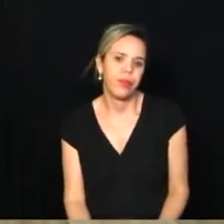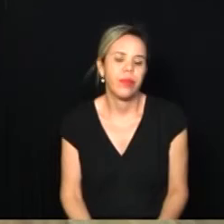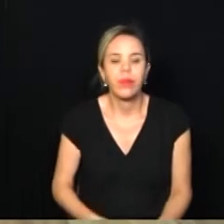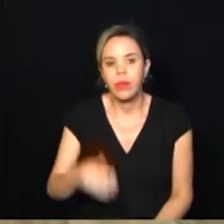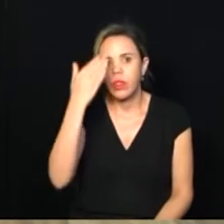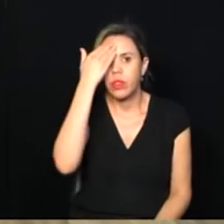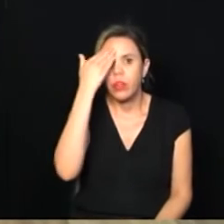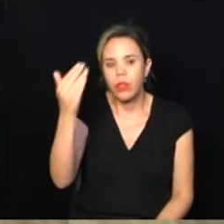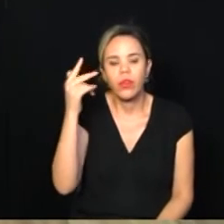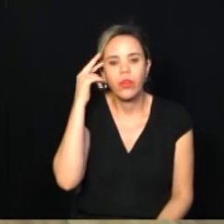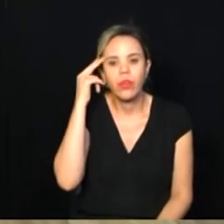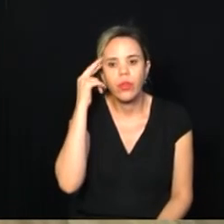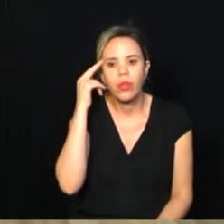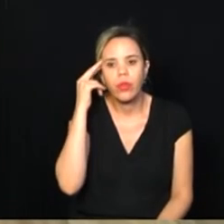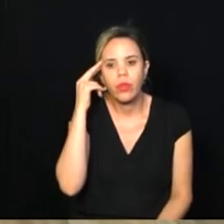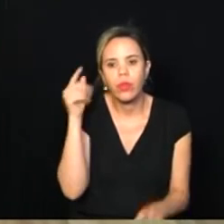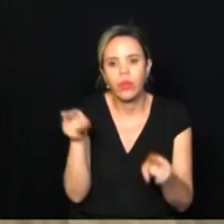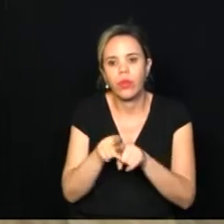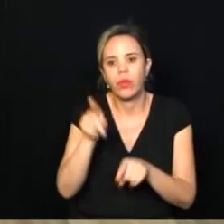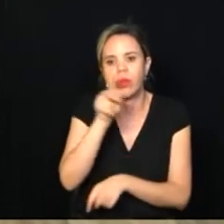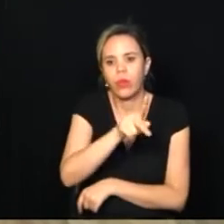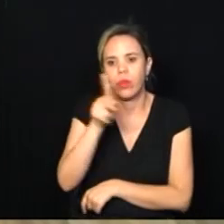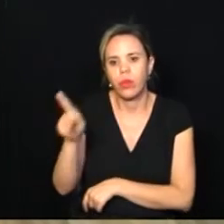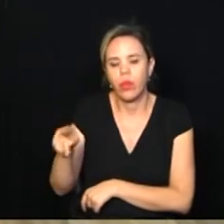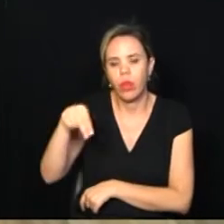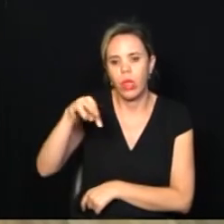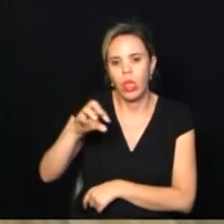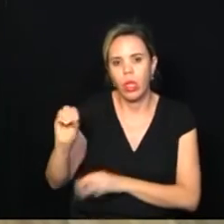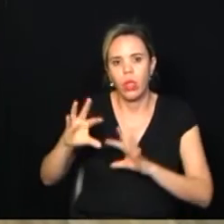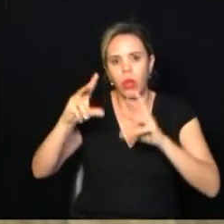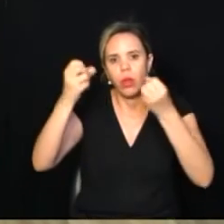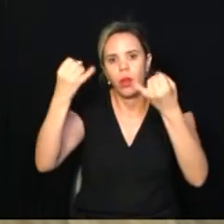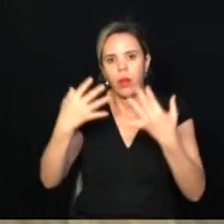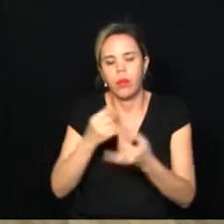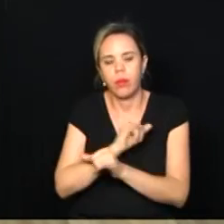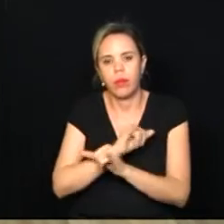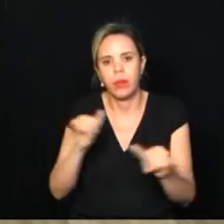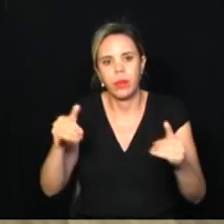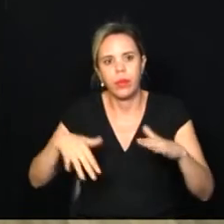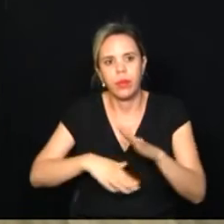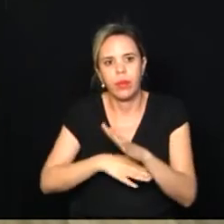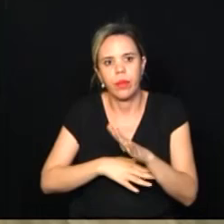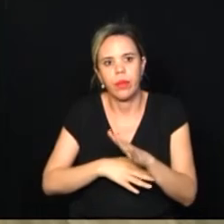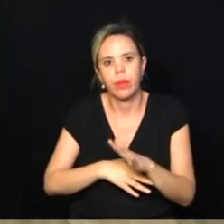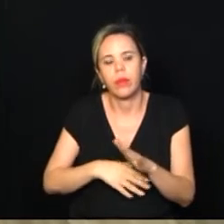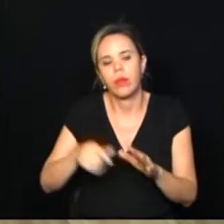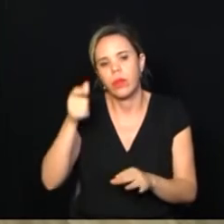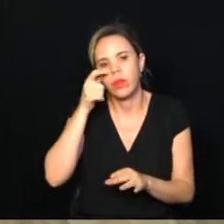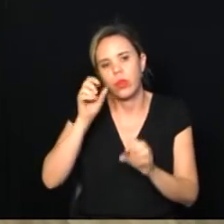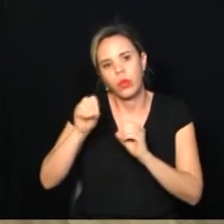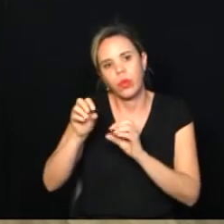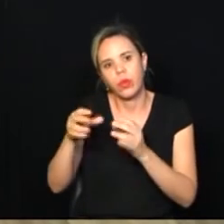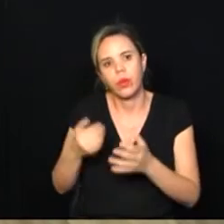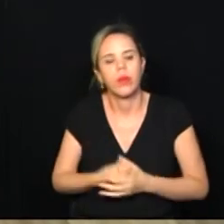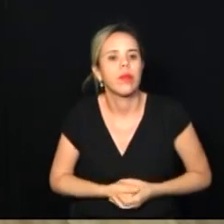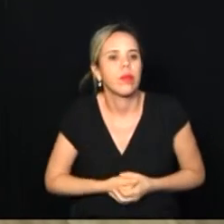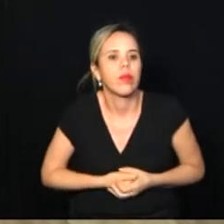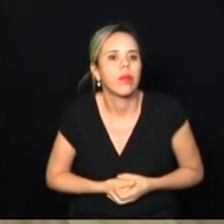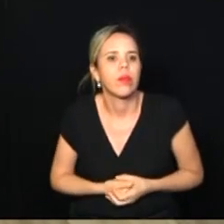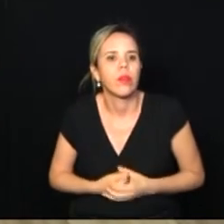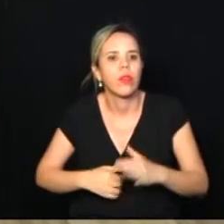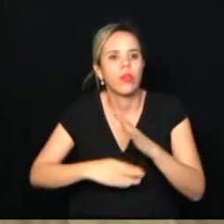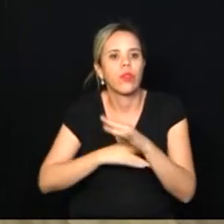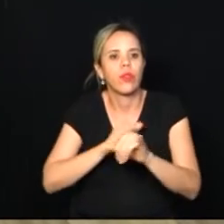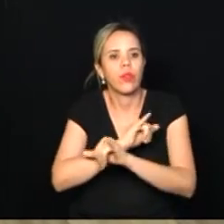Muito obrigado, André Aranha, e também ao professor Neto por todas as informações aqui no quadro De Olho na Educação. O